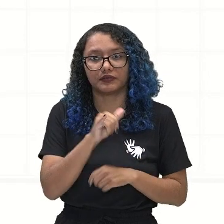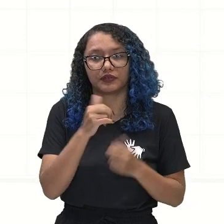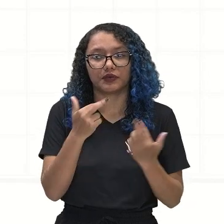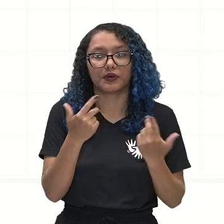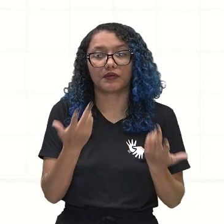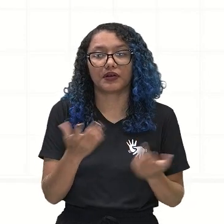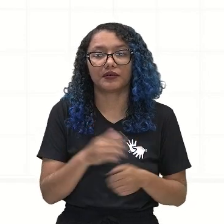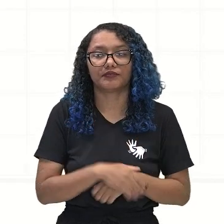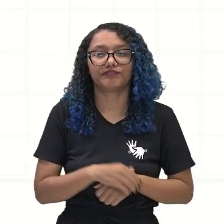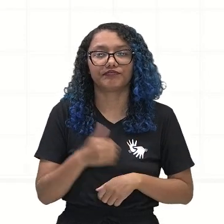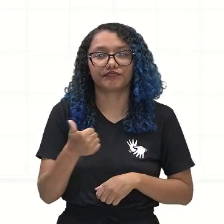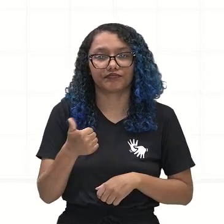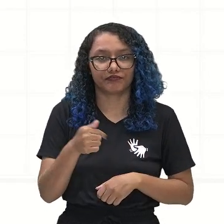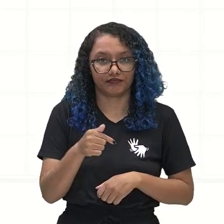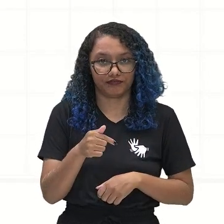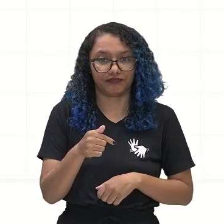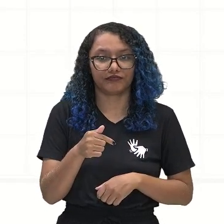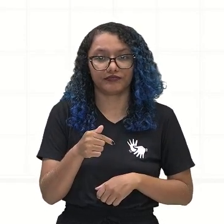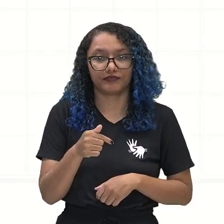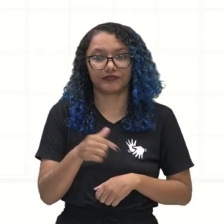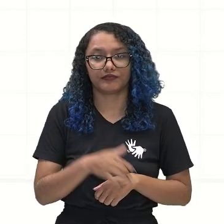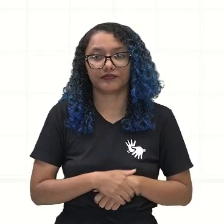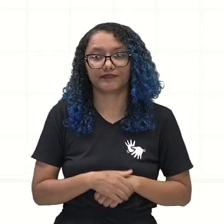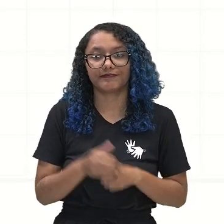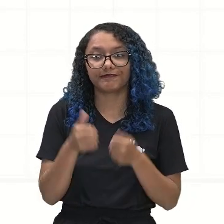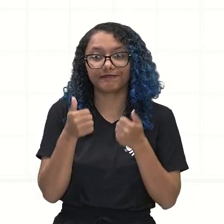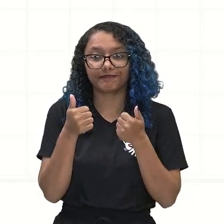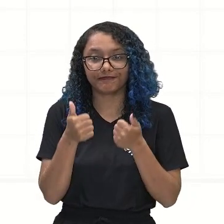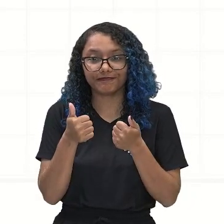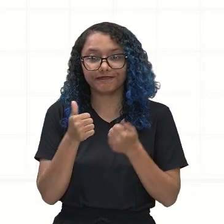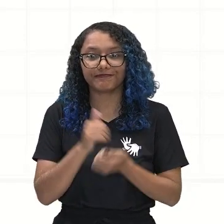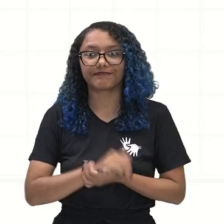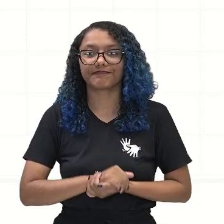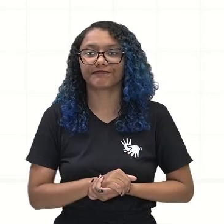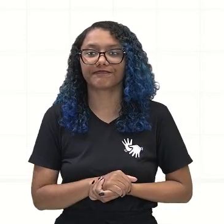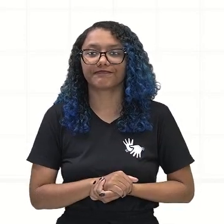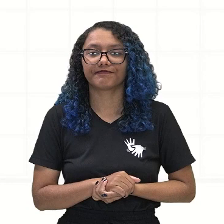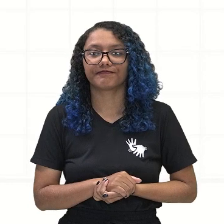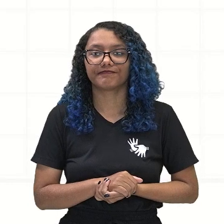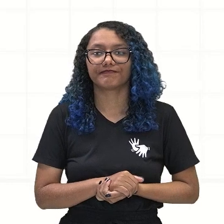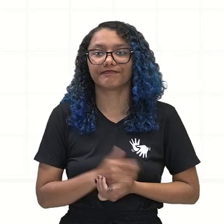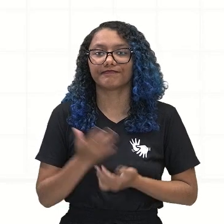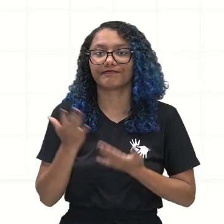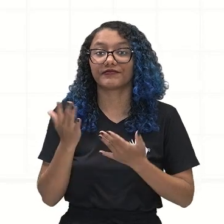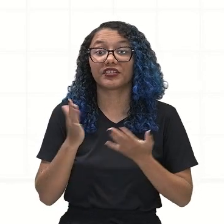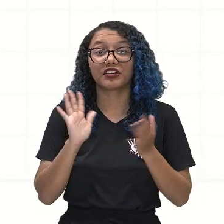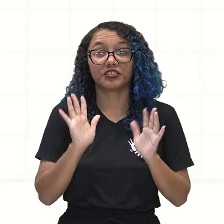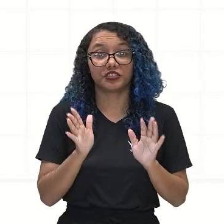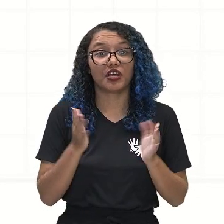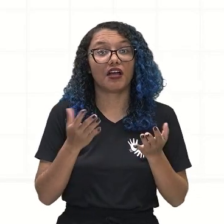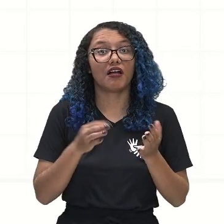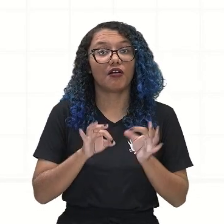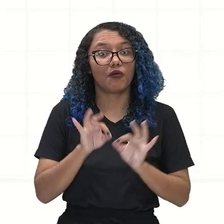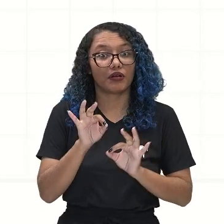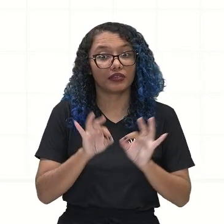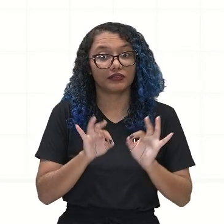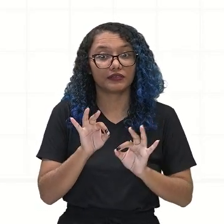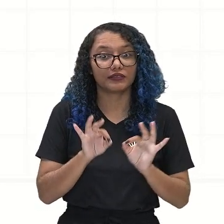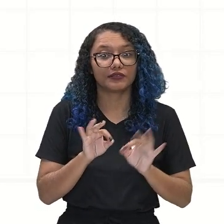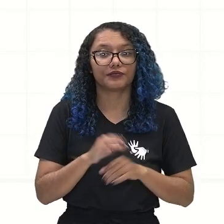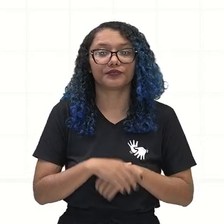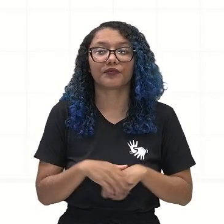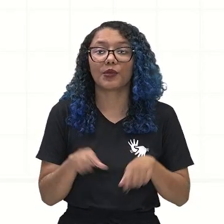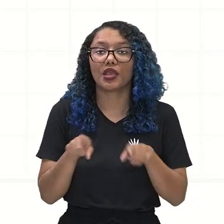a 17. Beleza? Aqui eu já começo a estruturar. E que,